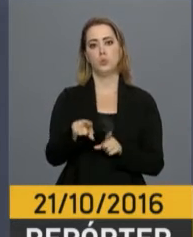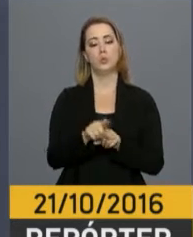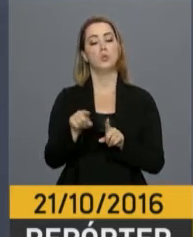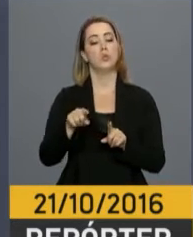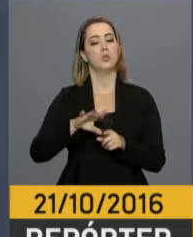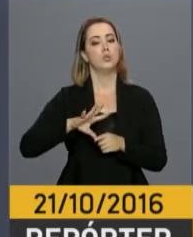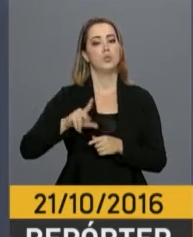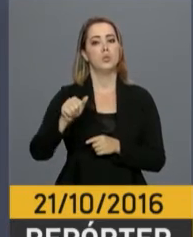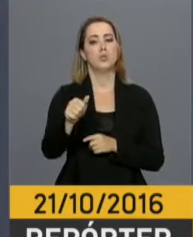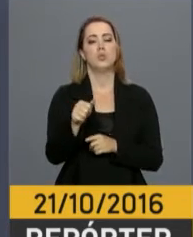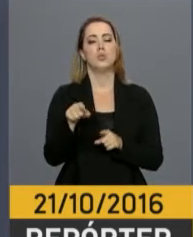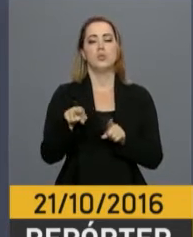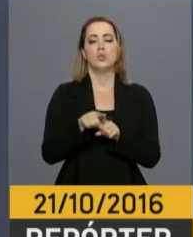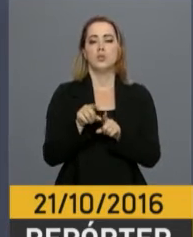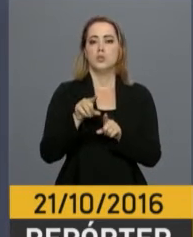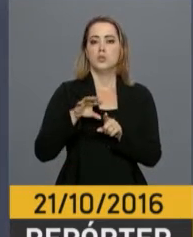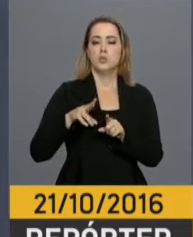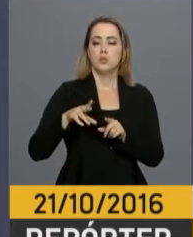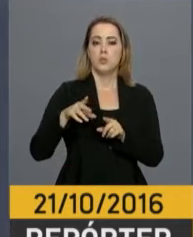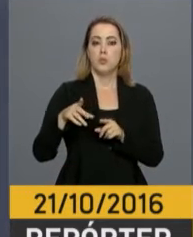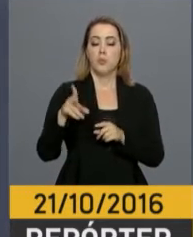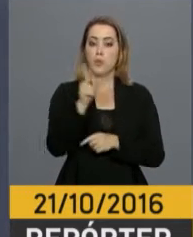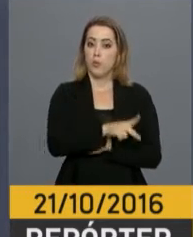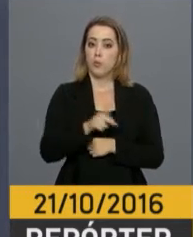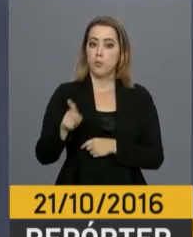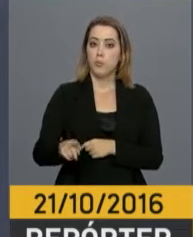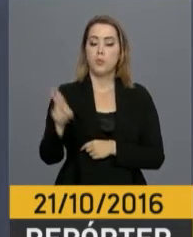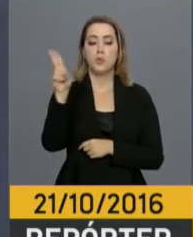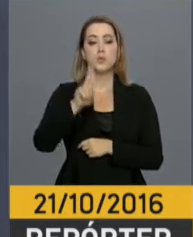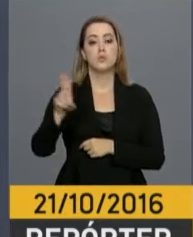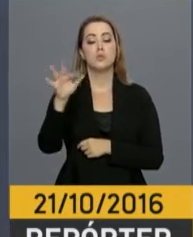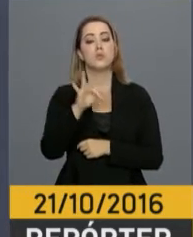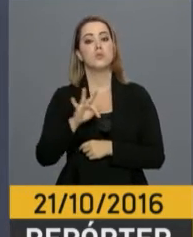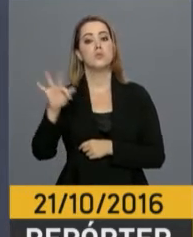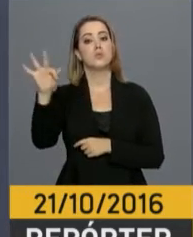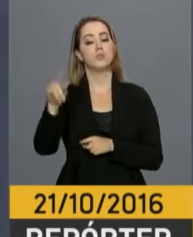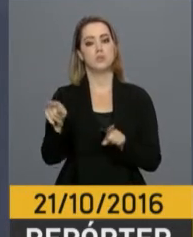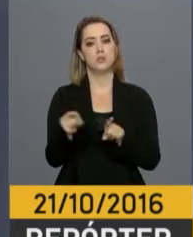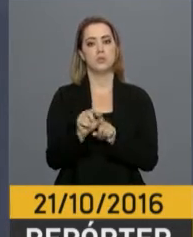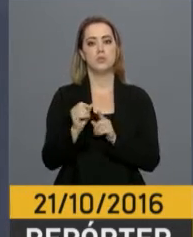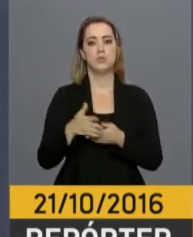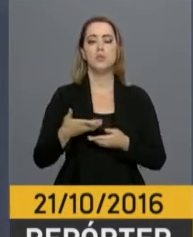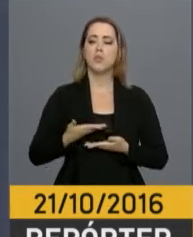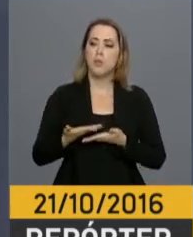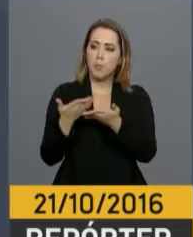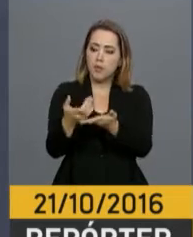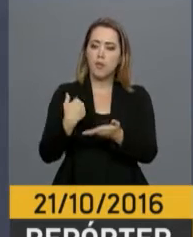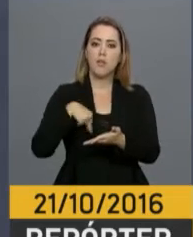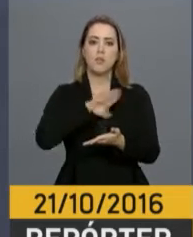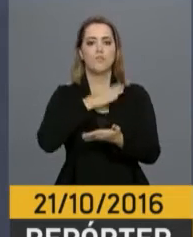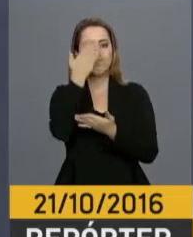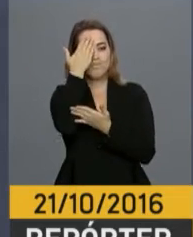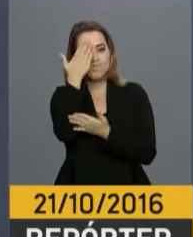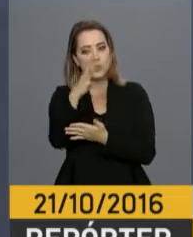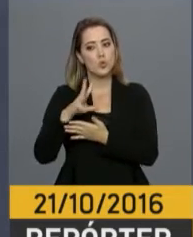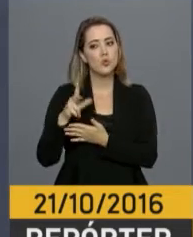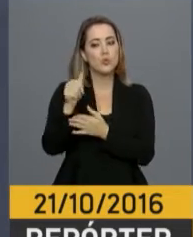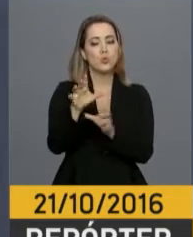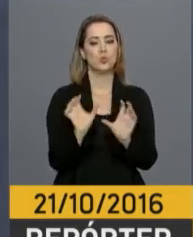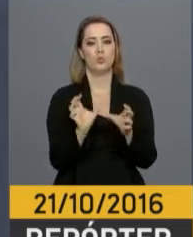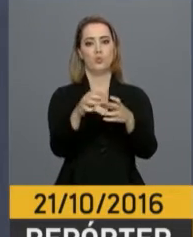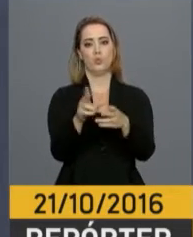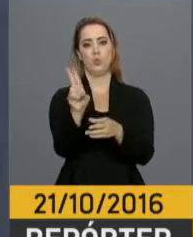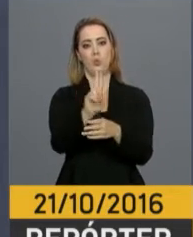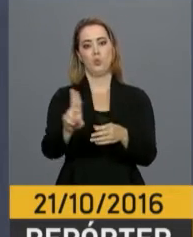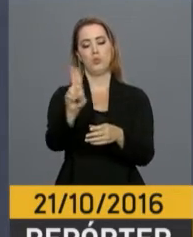Federal de Campina Grande, parabenizando e pedindo que leve o nosso agradecimento a toda a equipe da Universidade